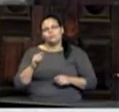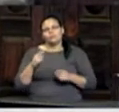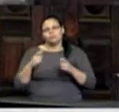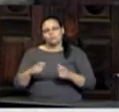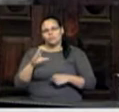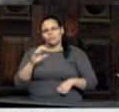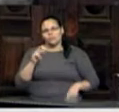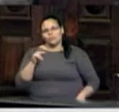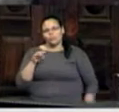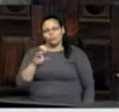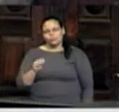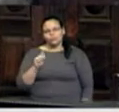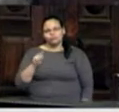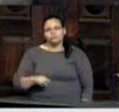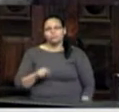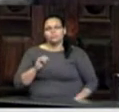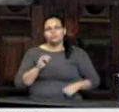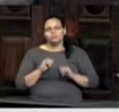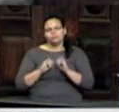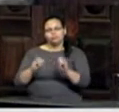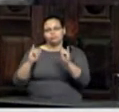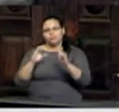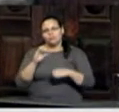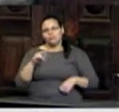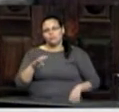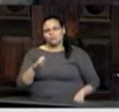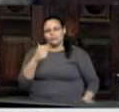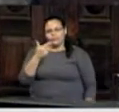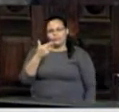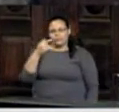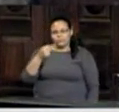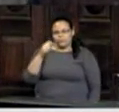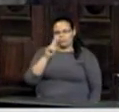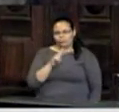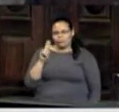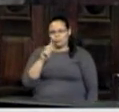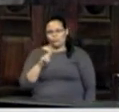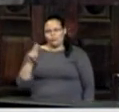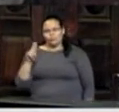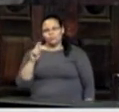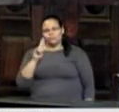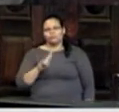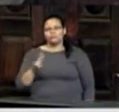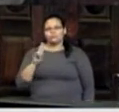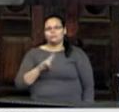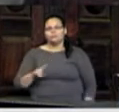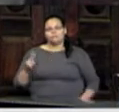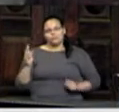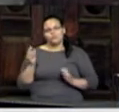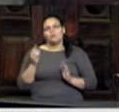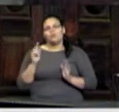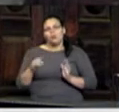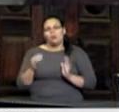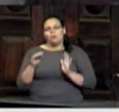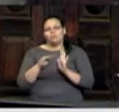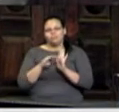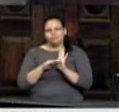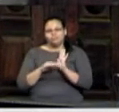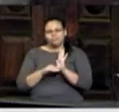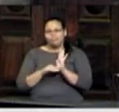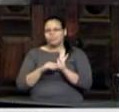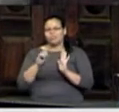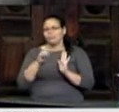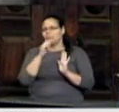uma notícia-crime, dando conta de 27 nomes de usuários cadastrados